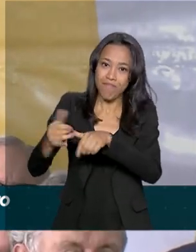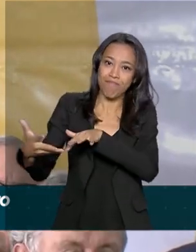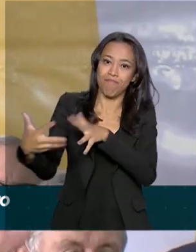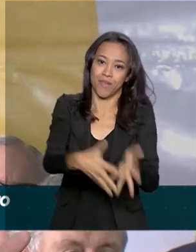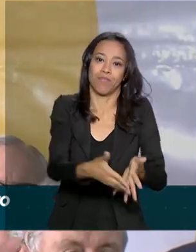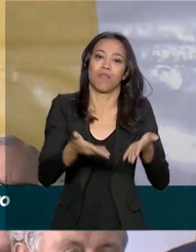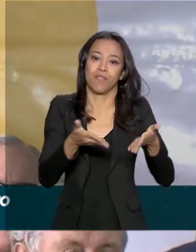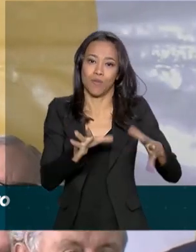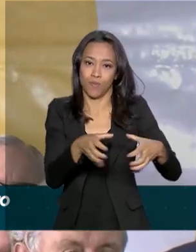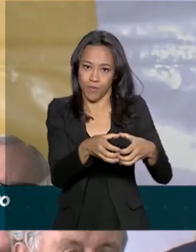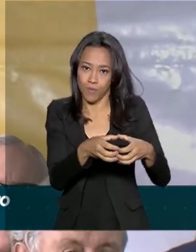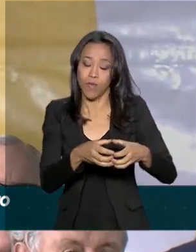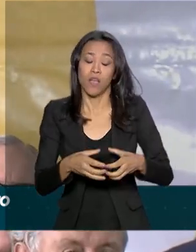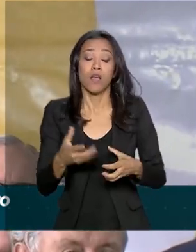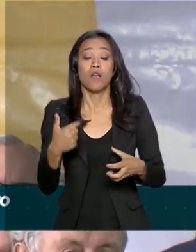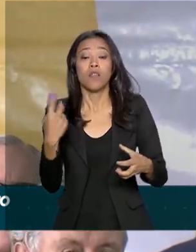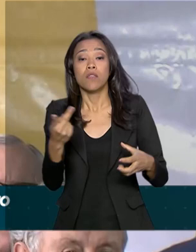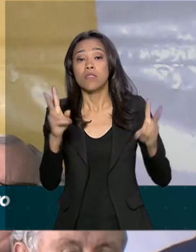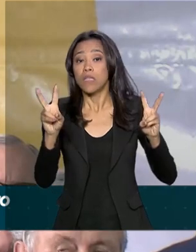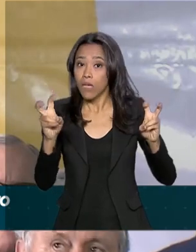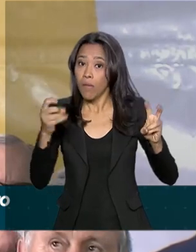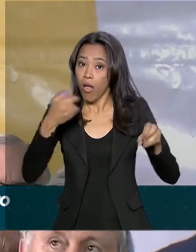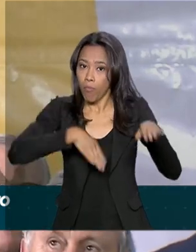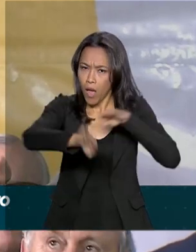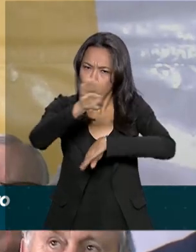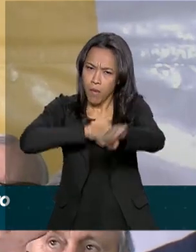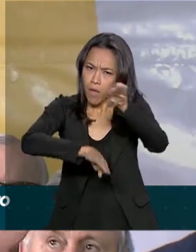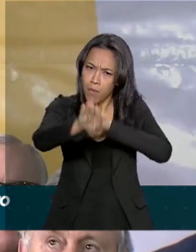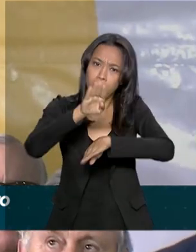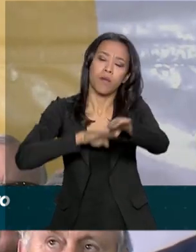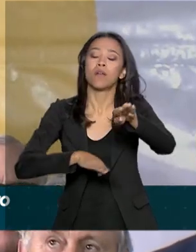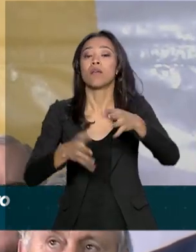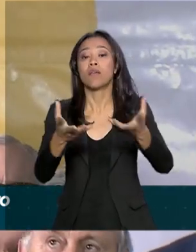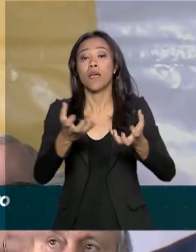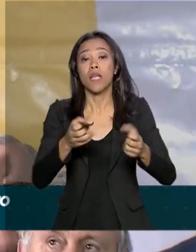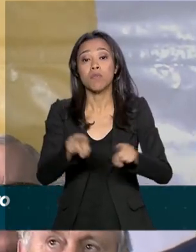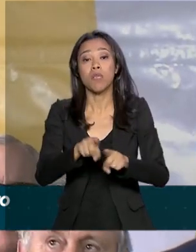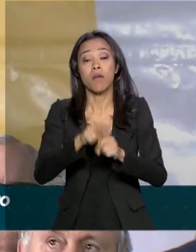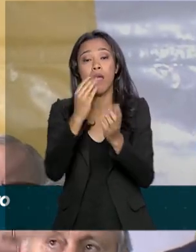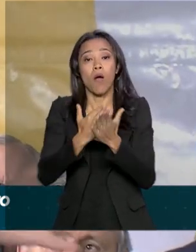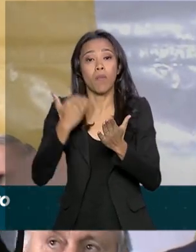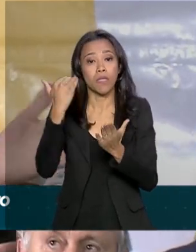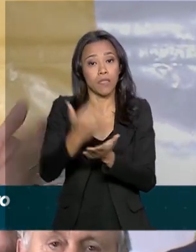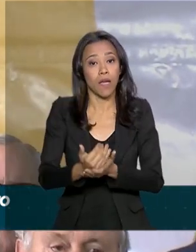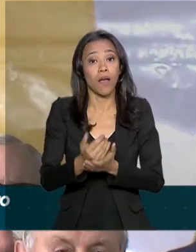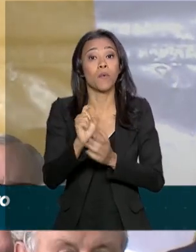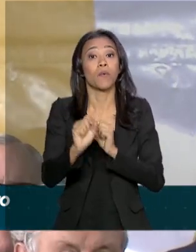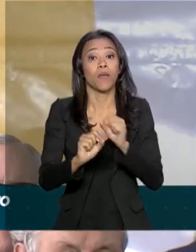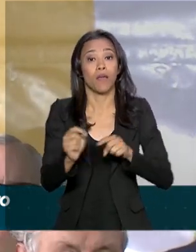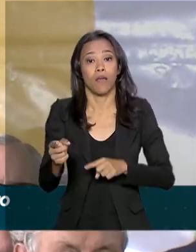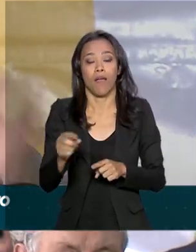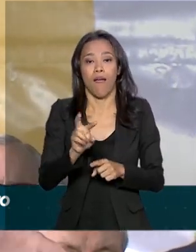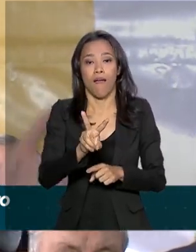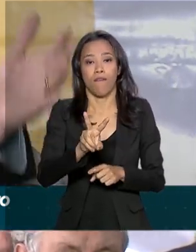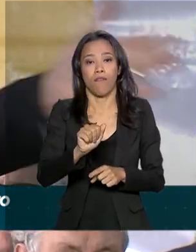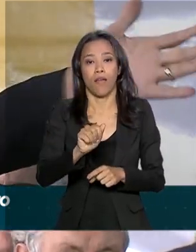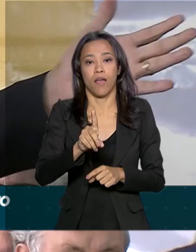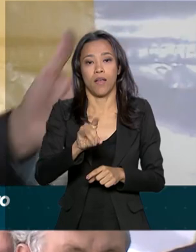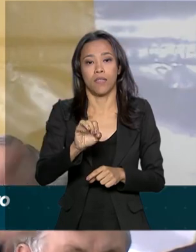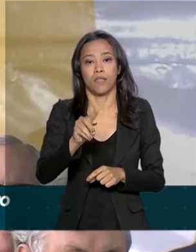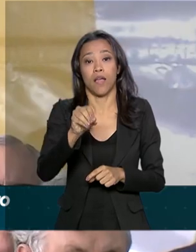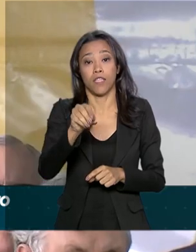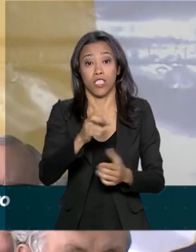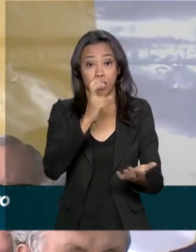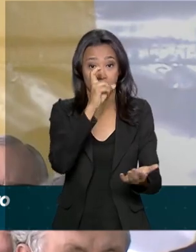trânsito, queremos aumentar a validade da Carteira Nacional de Habilitação de 5 para